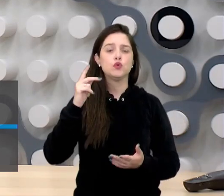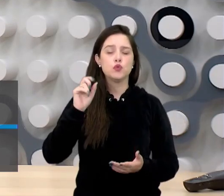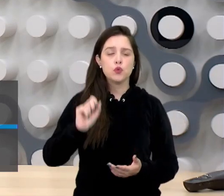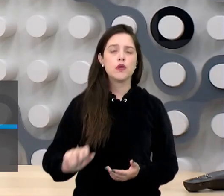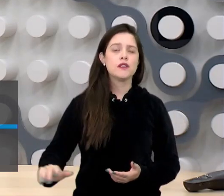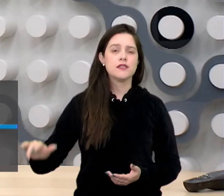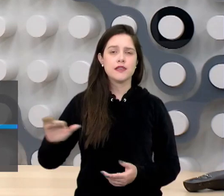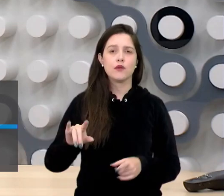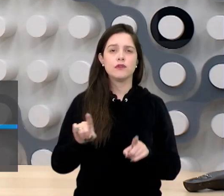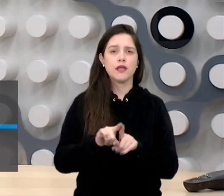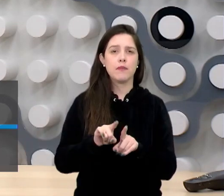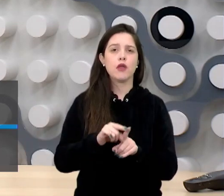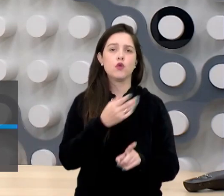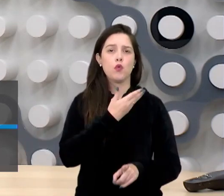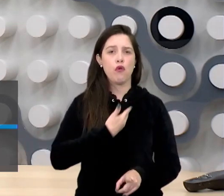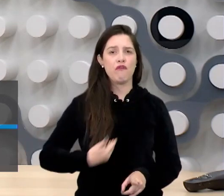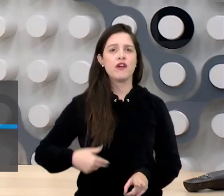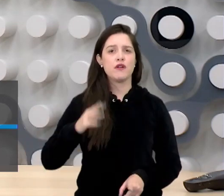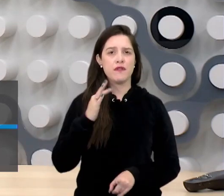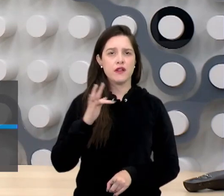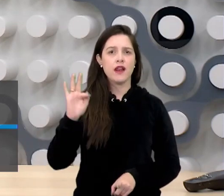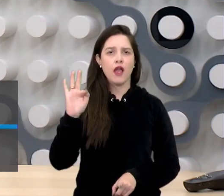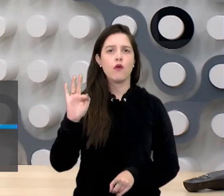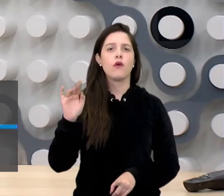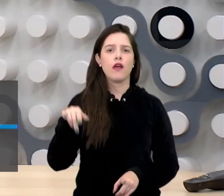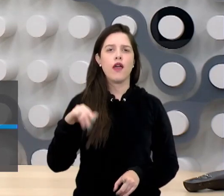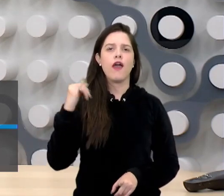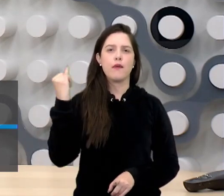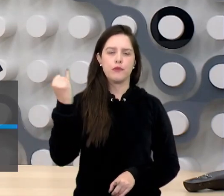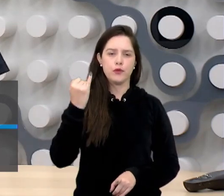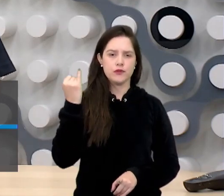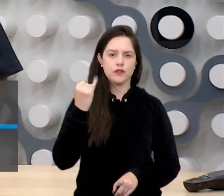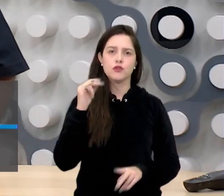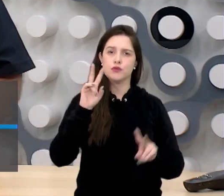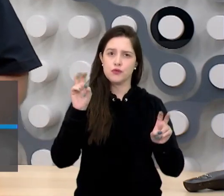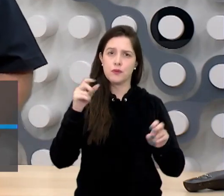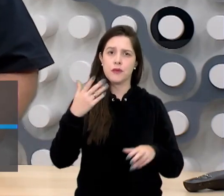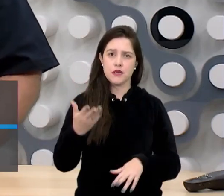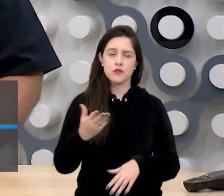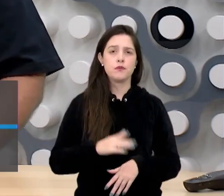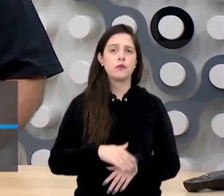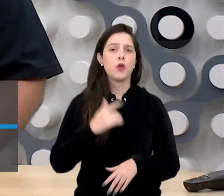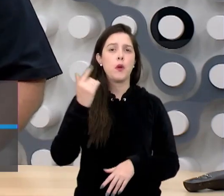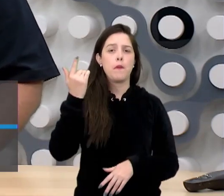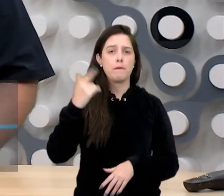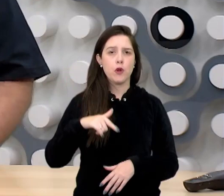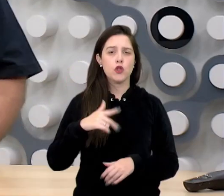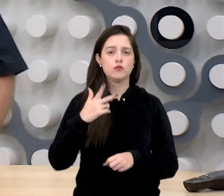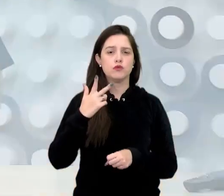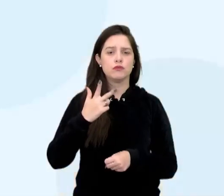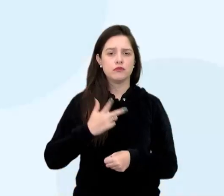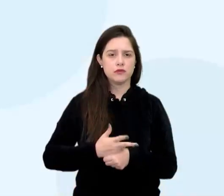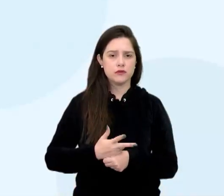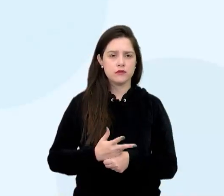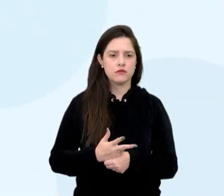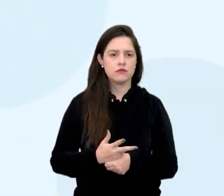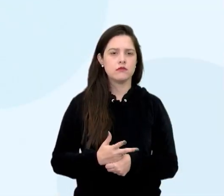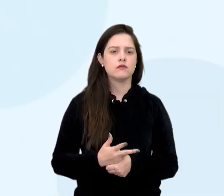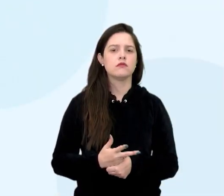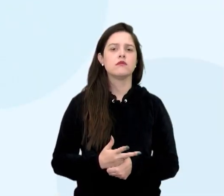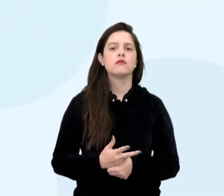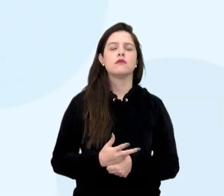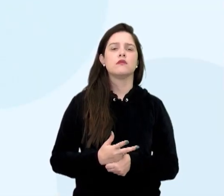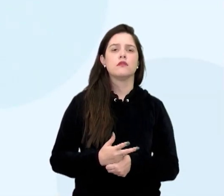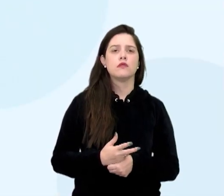governo federal, e é sempre importante estar falando sobre isso. Nós vamos ver agora um vídeo que vai falar sobre a pirâmide